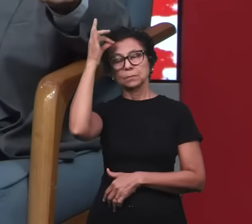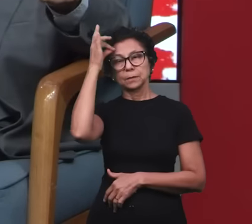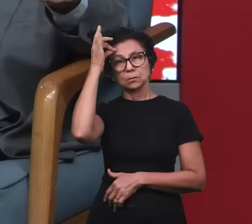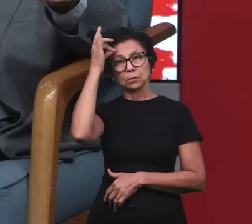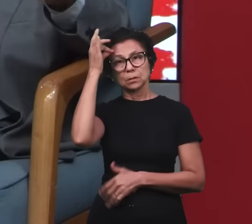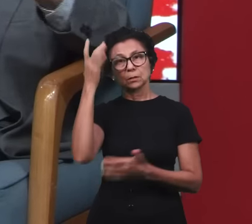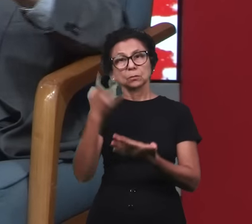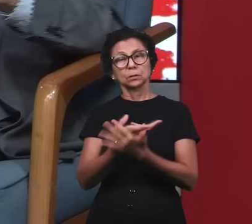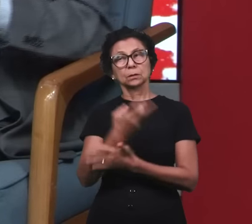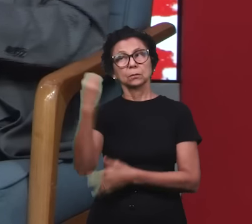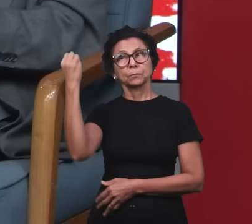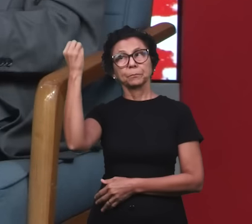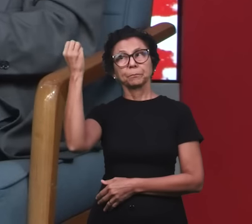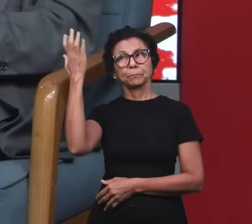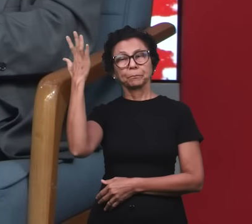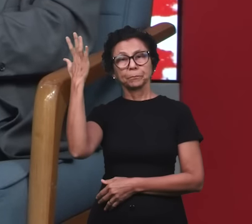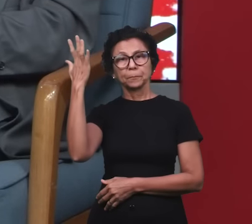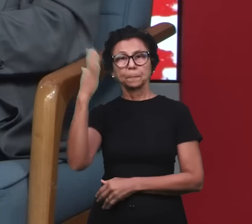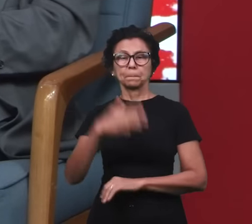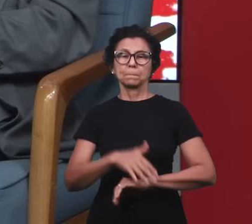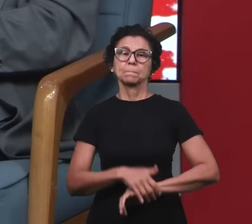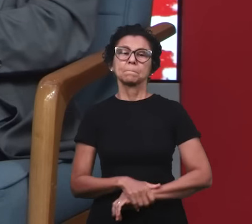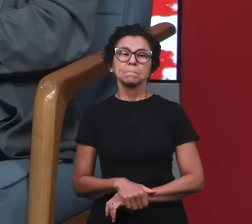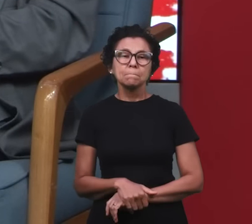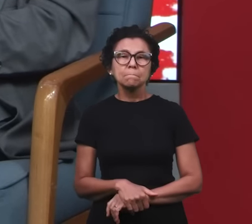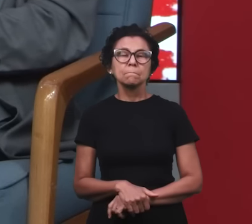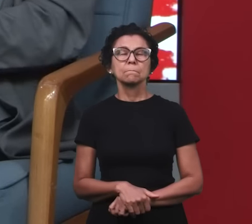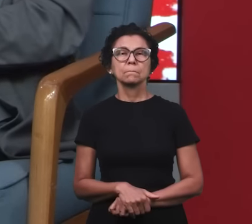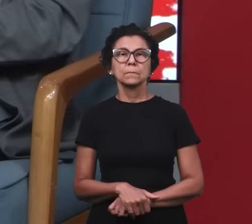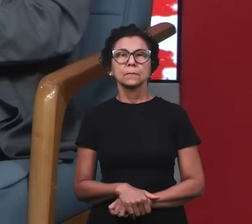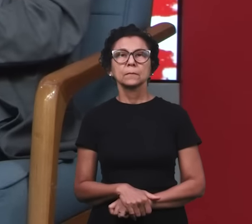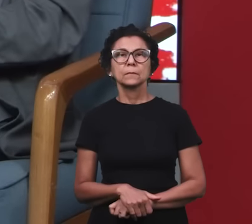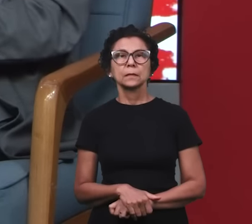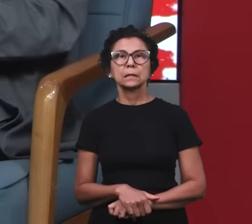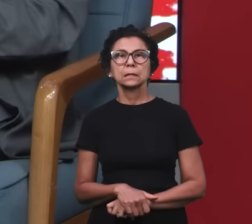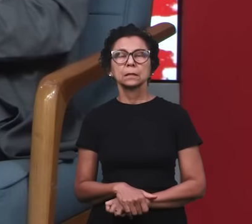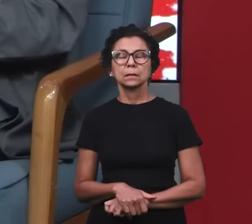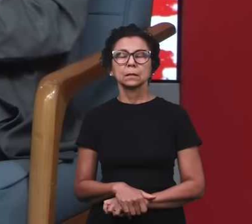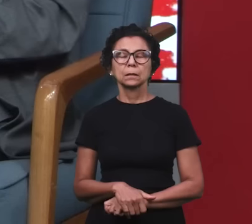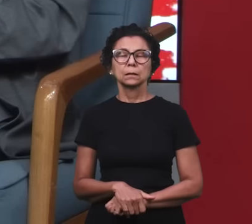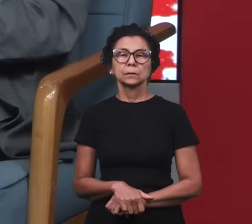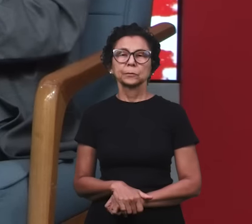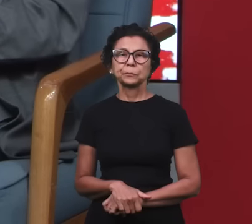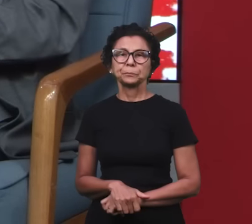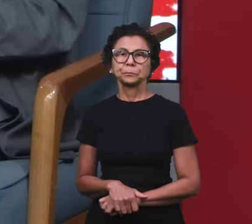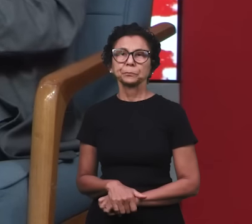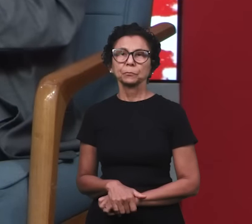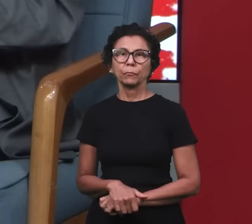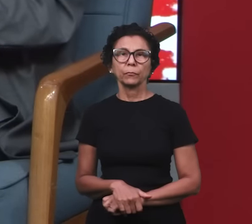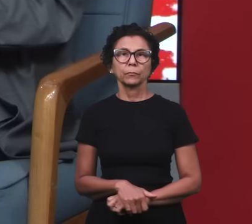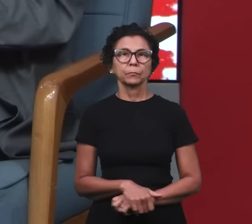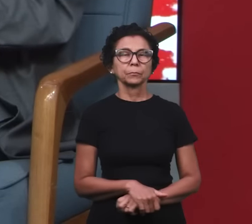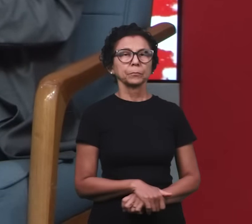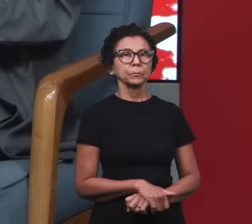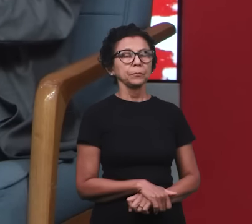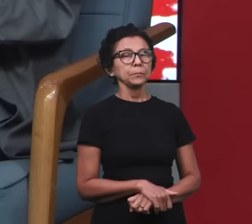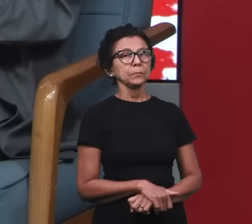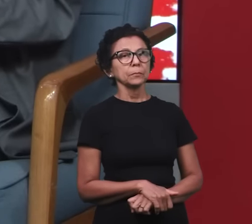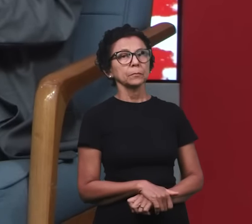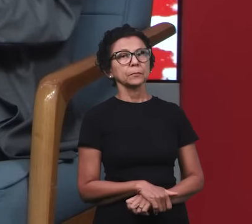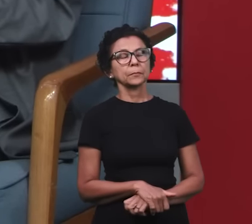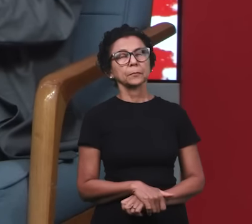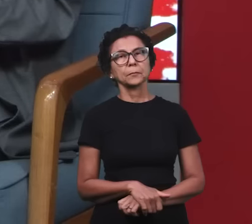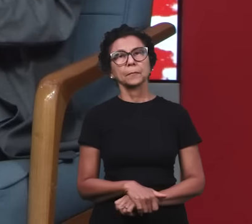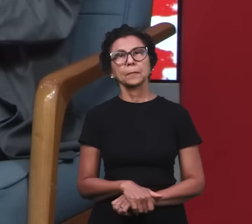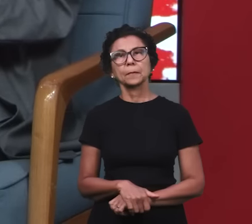revelação. Então o que mostra ali para a